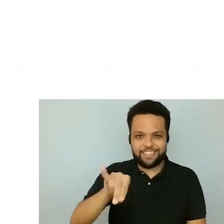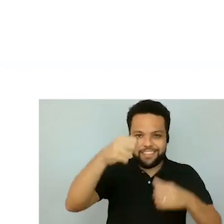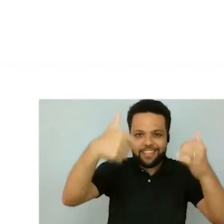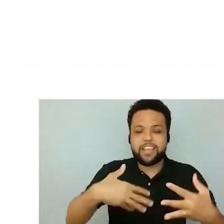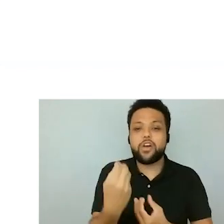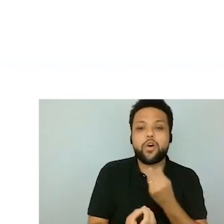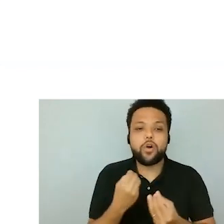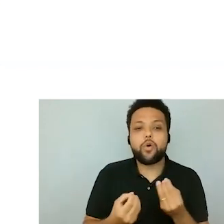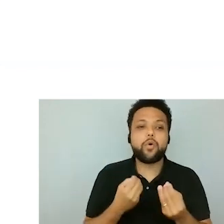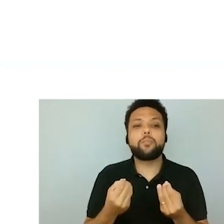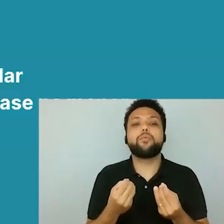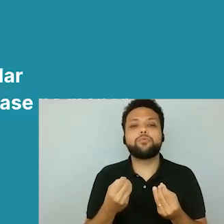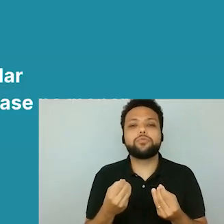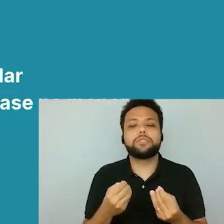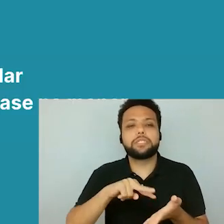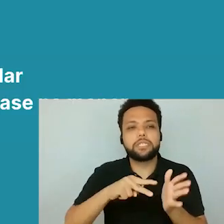de infraestrutura.